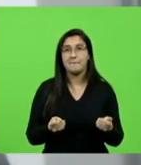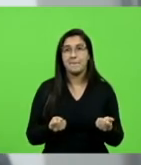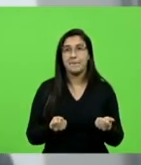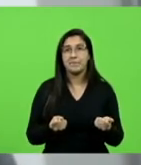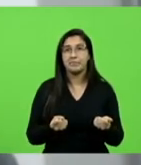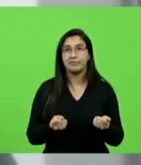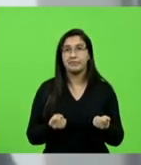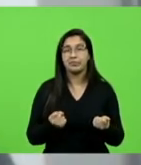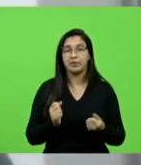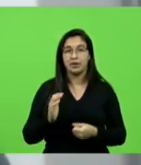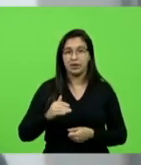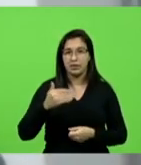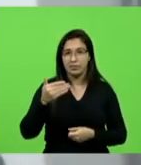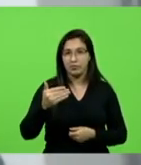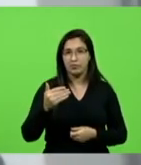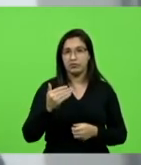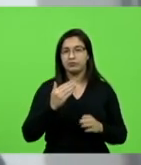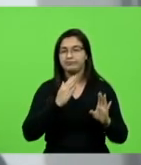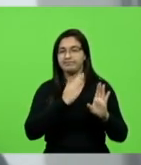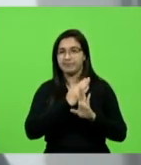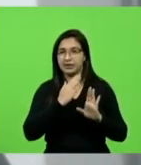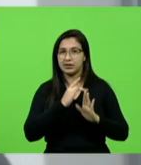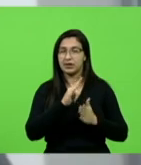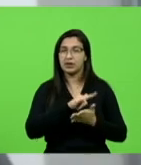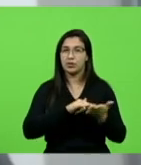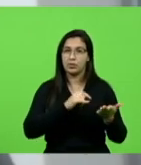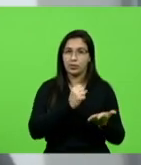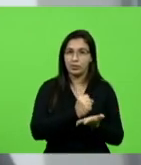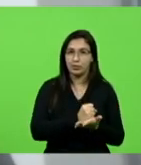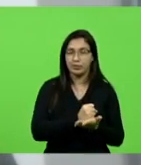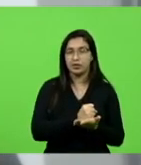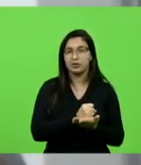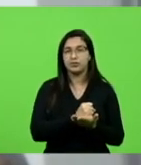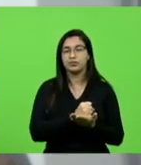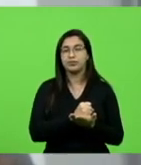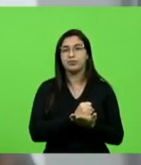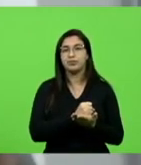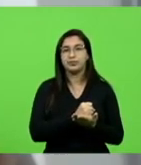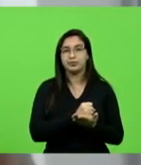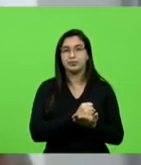após a análise dos documentos que foi